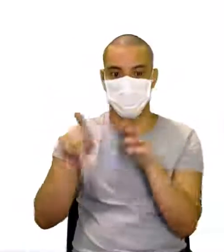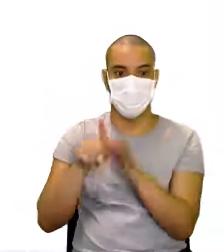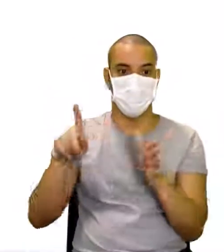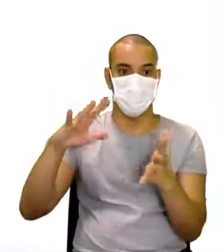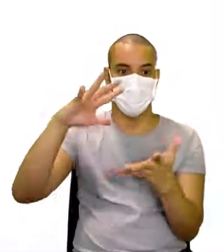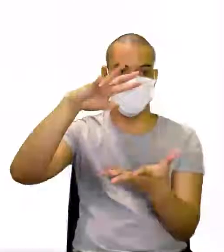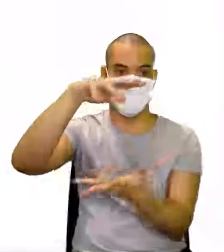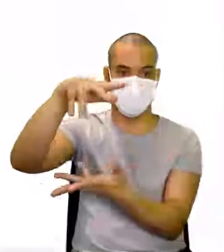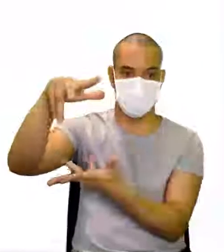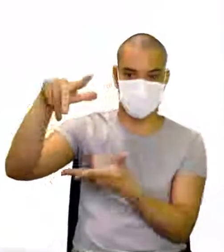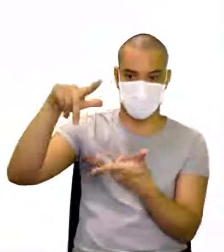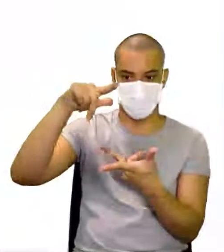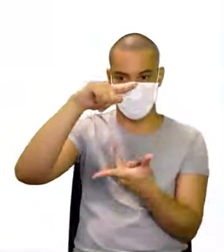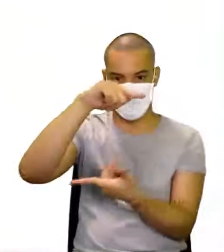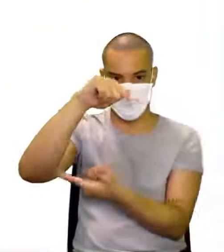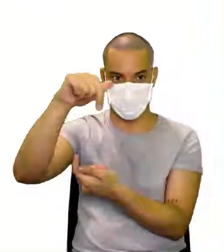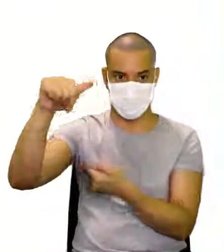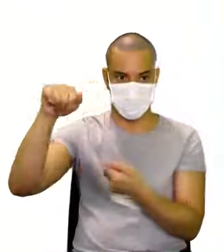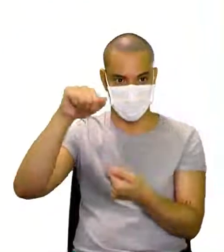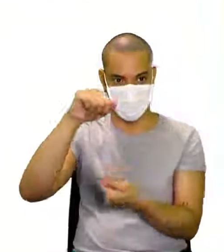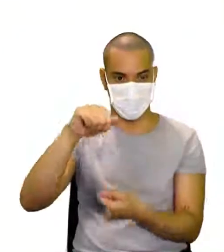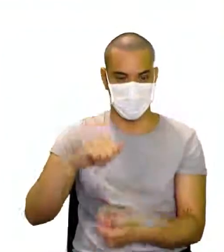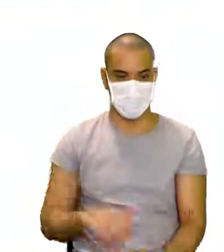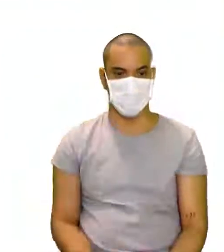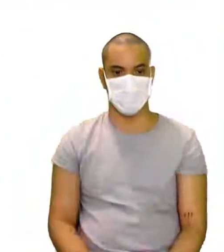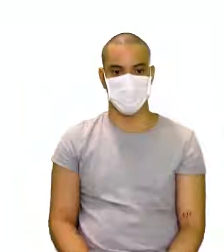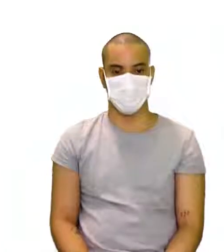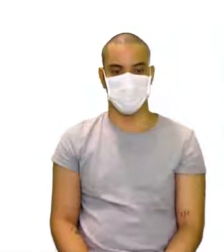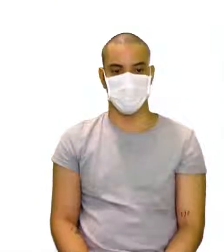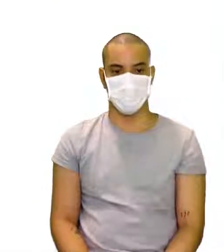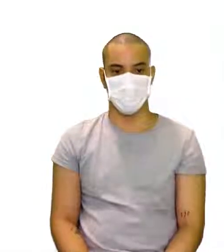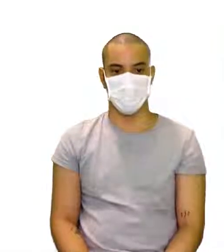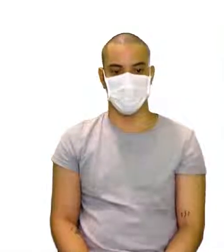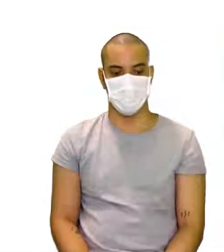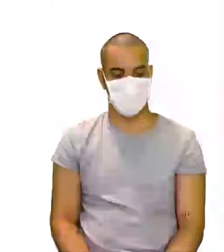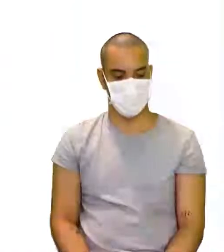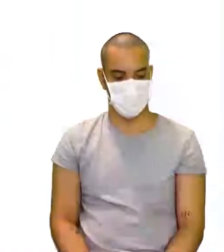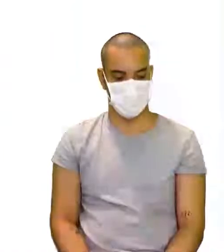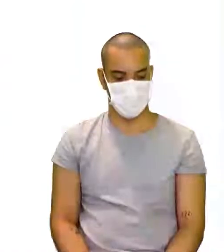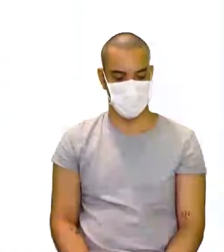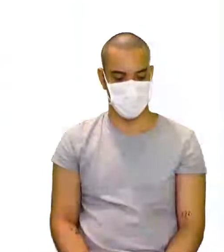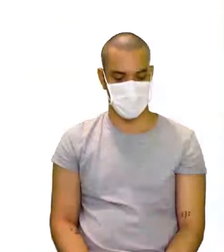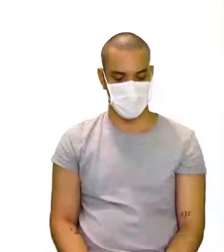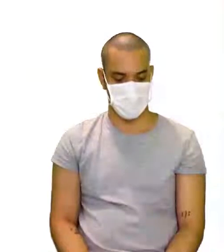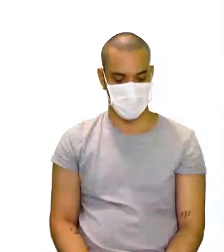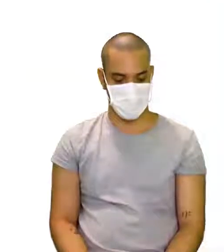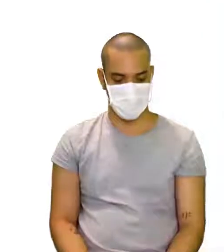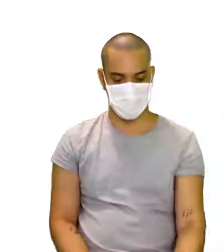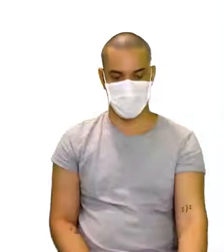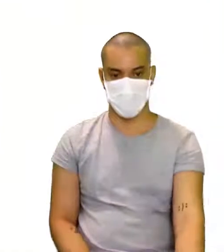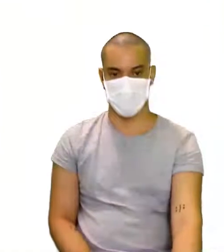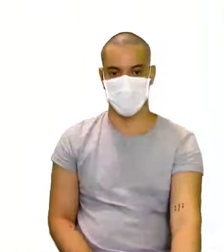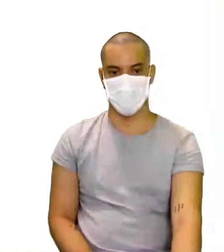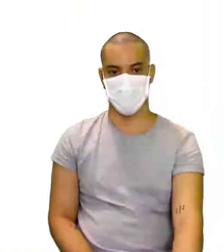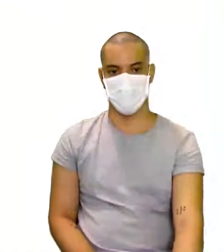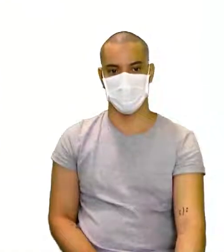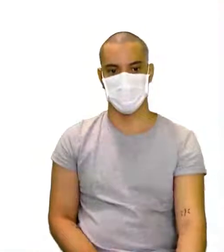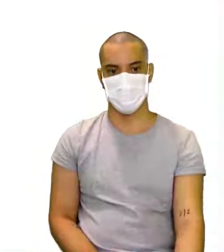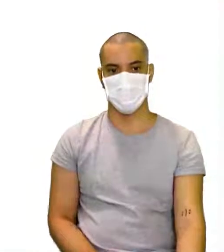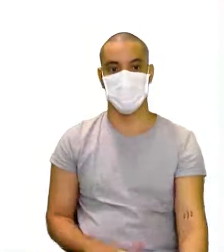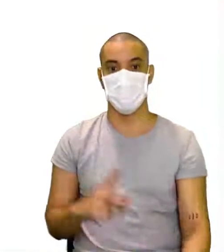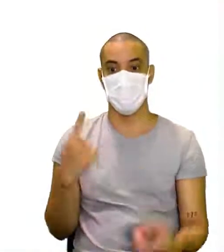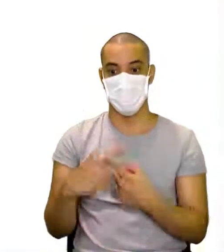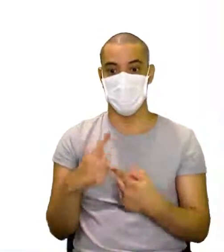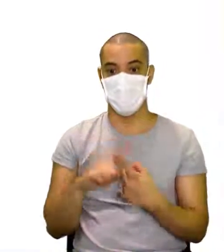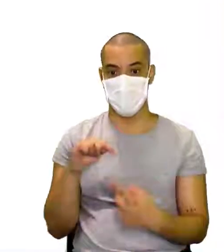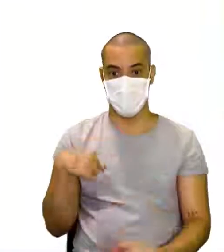E aqui é o eixo, nesse caso, ok? Magnético. E aqui seria... Como nós falamos que a Terra é um